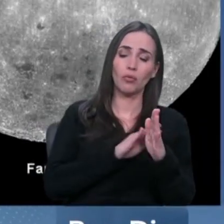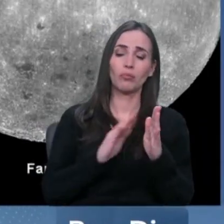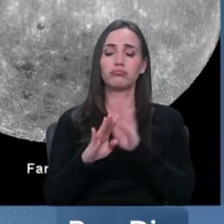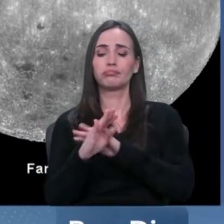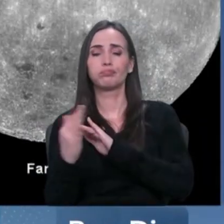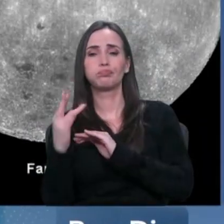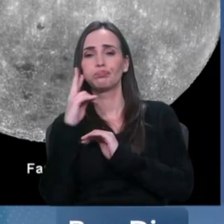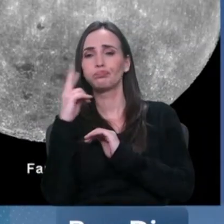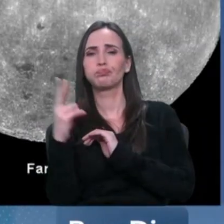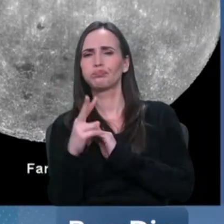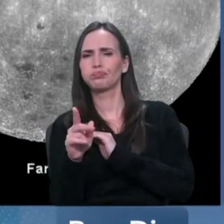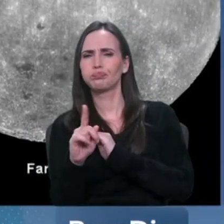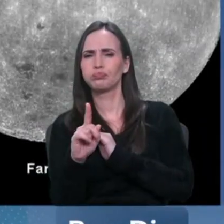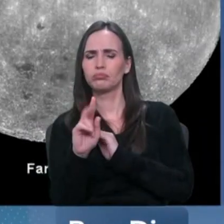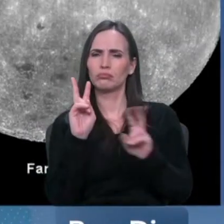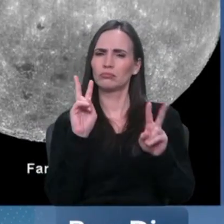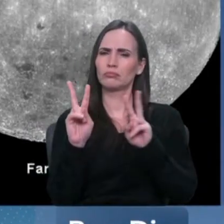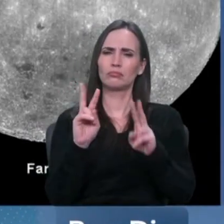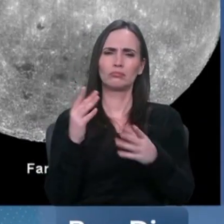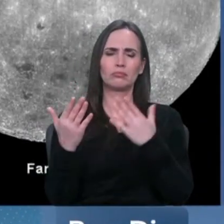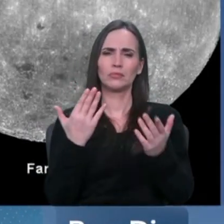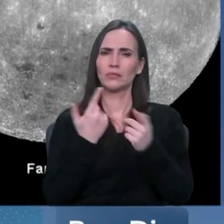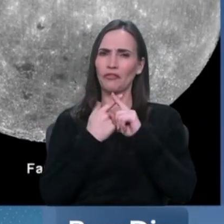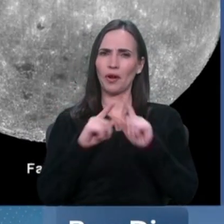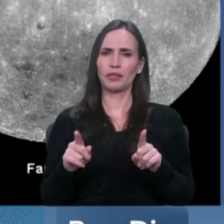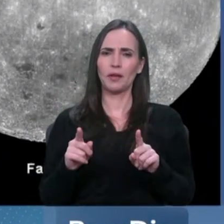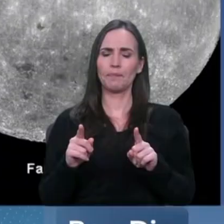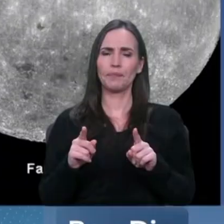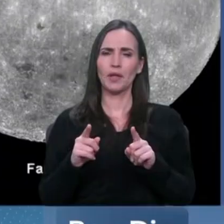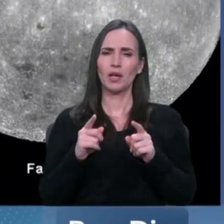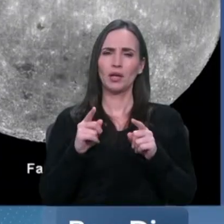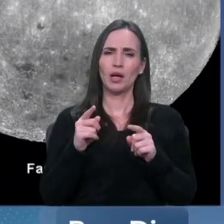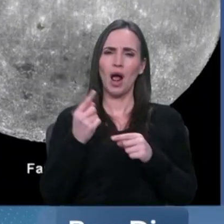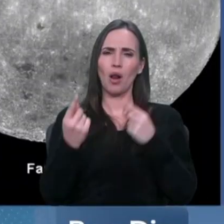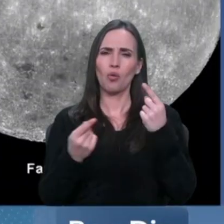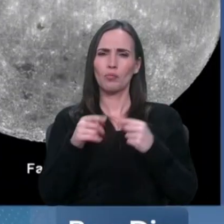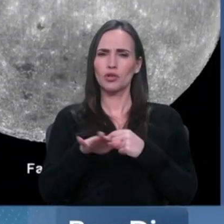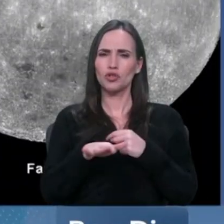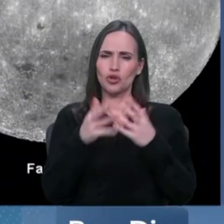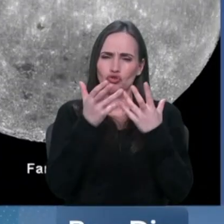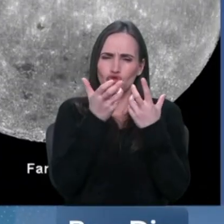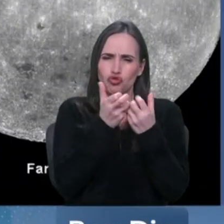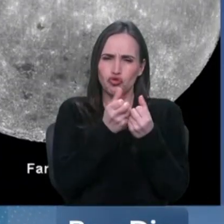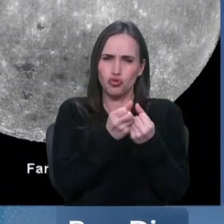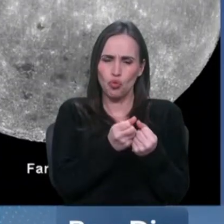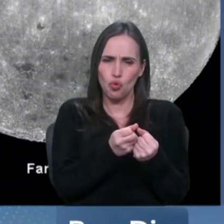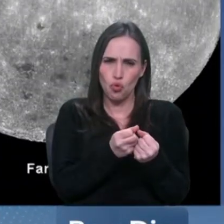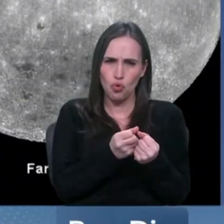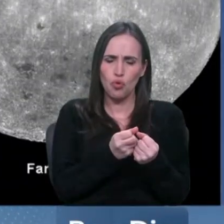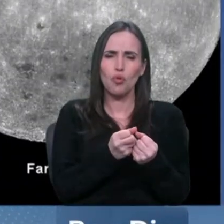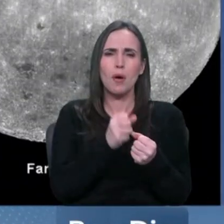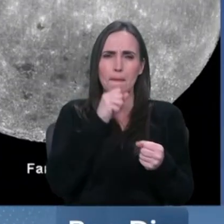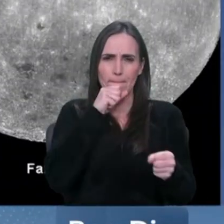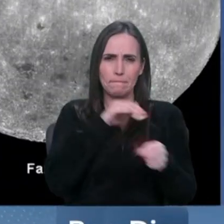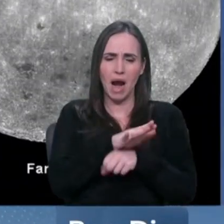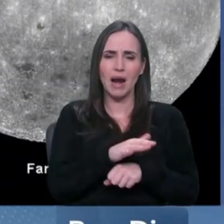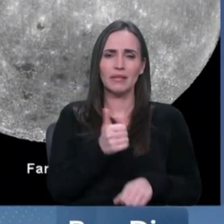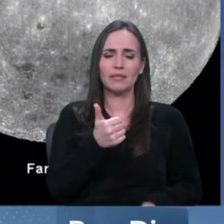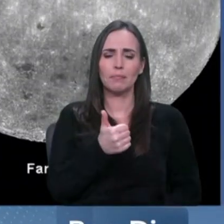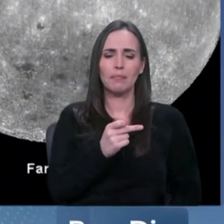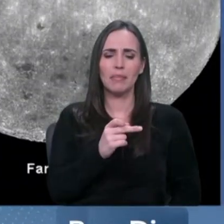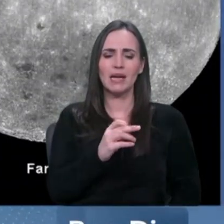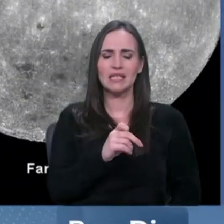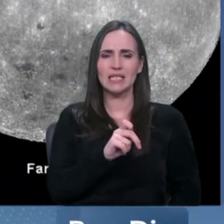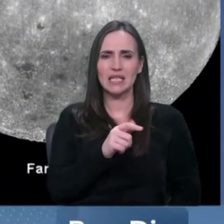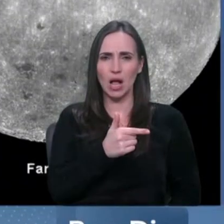partir da Terra. Repara como são claramente diferentes. Temos zonas mais escuras, mais mares, mais zonas repletas de basalto, do lado que nós vemos. O